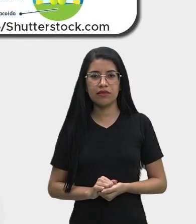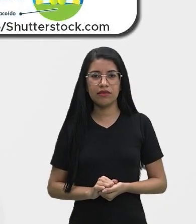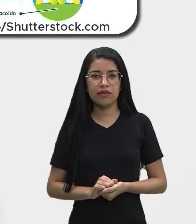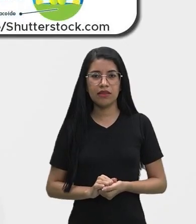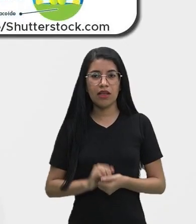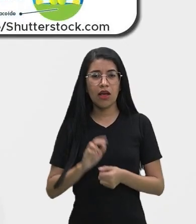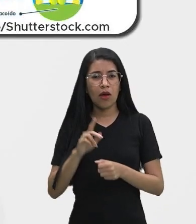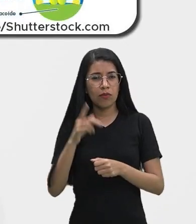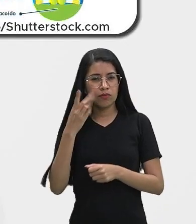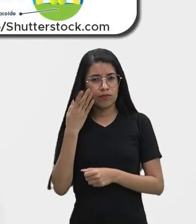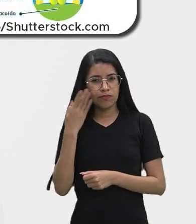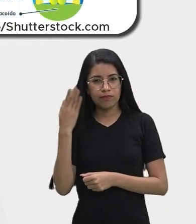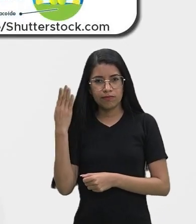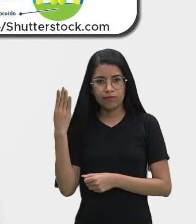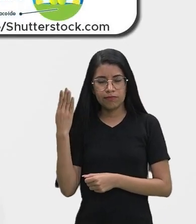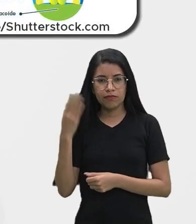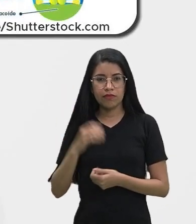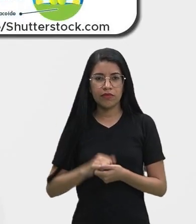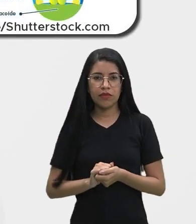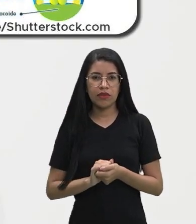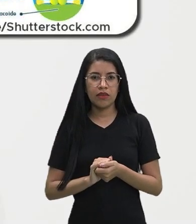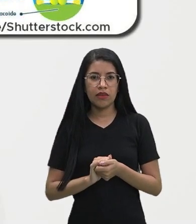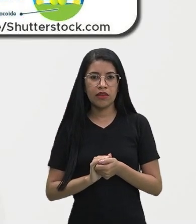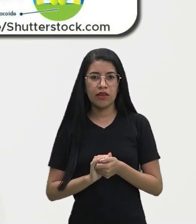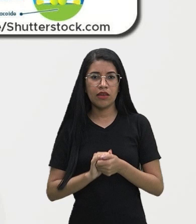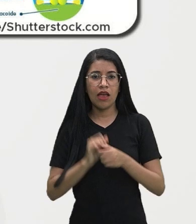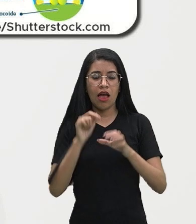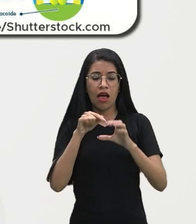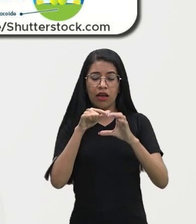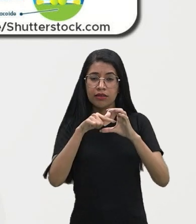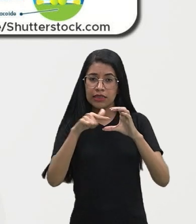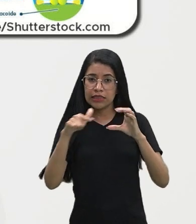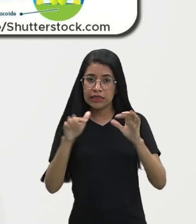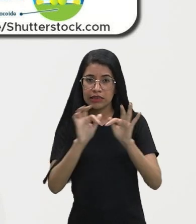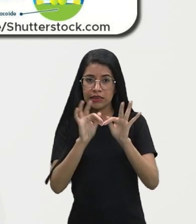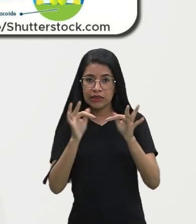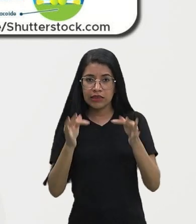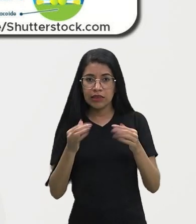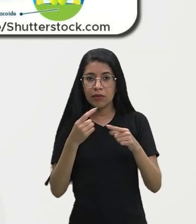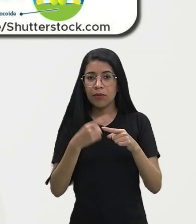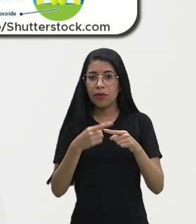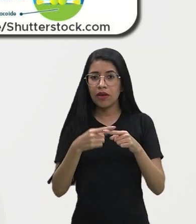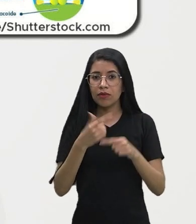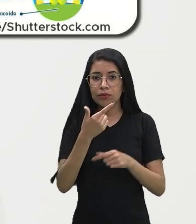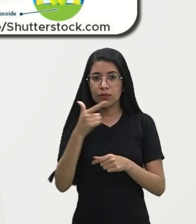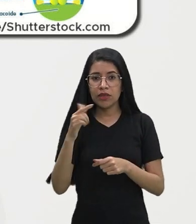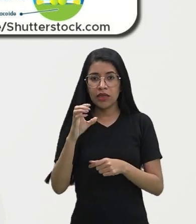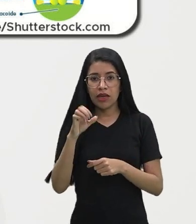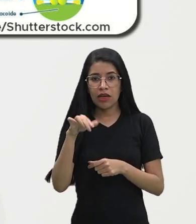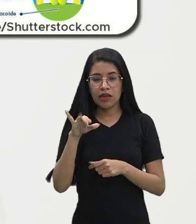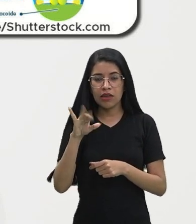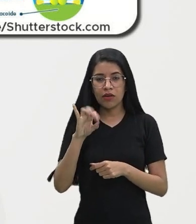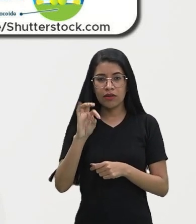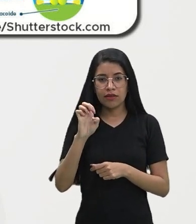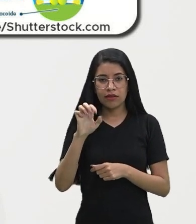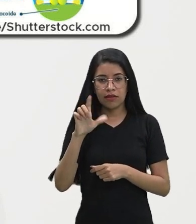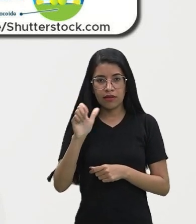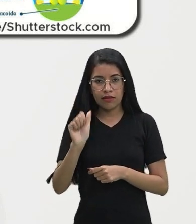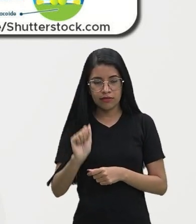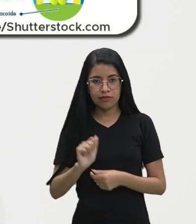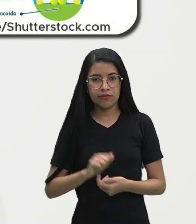imagem. Ó, as células procariontes são mais simples, pois elas não têm carioteca. O que é